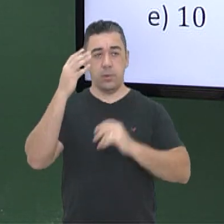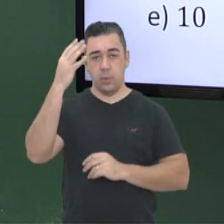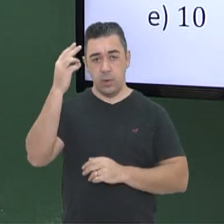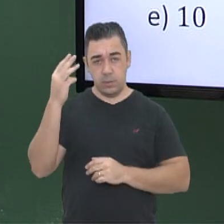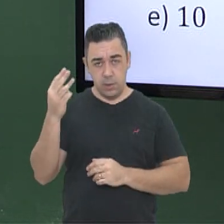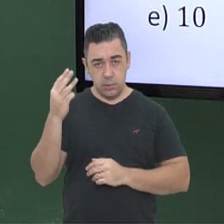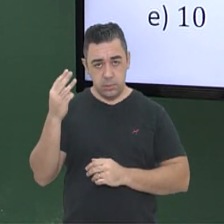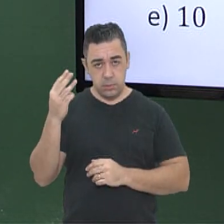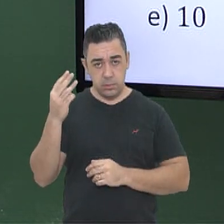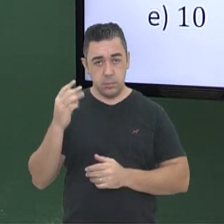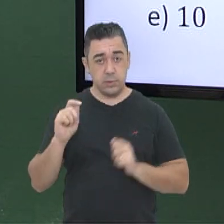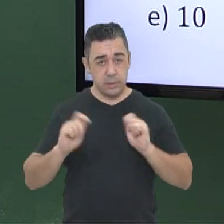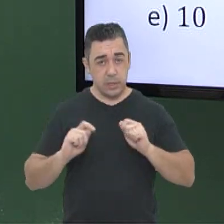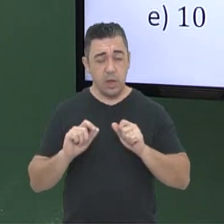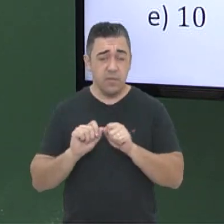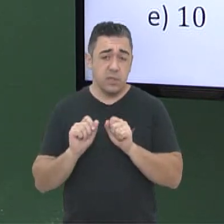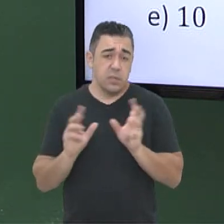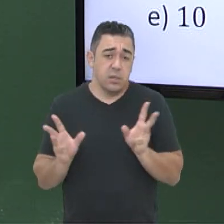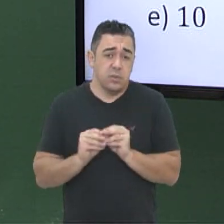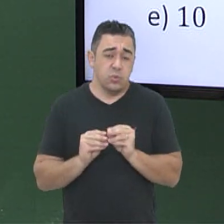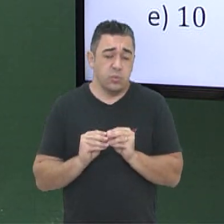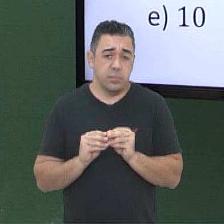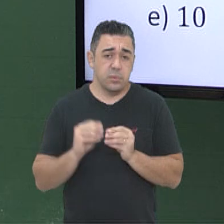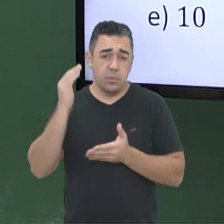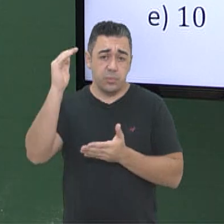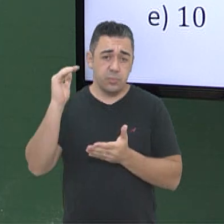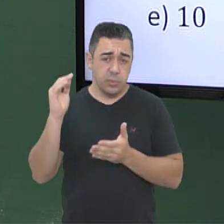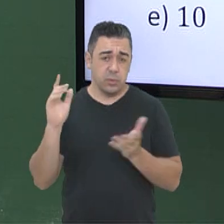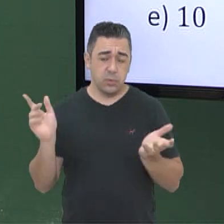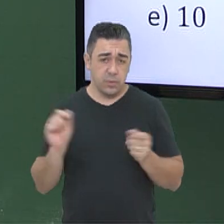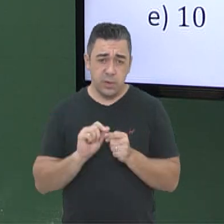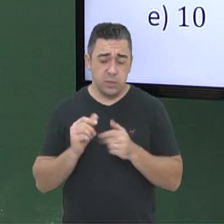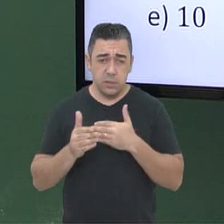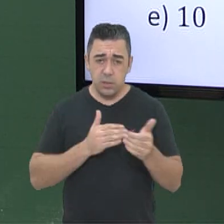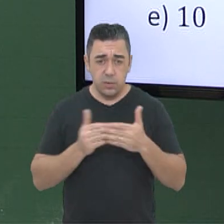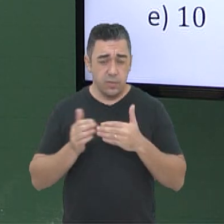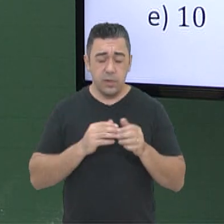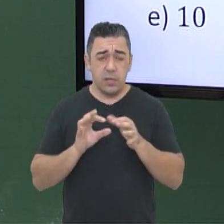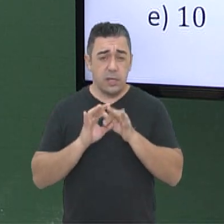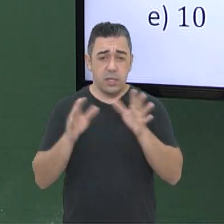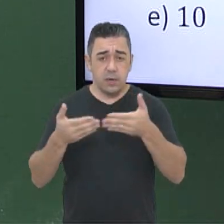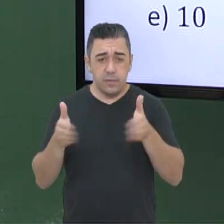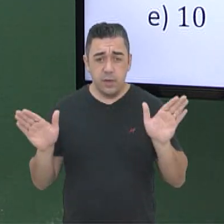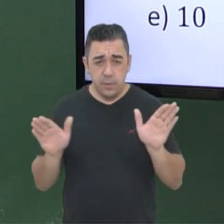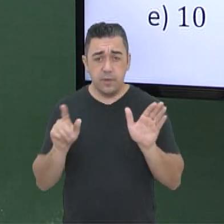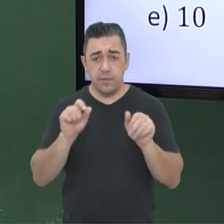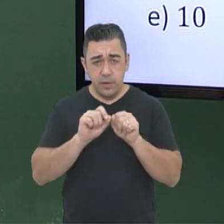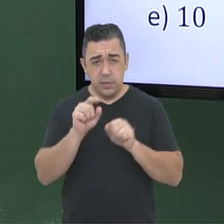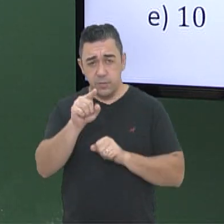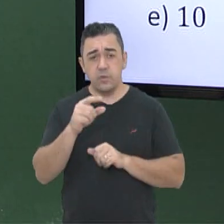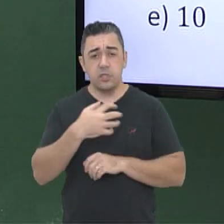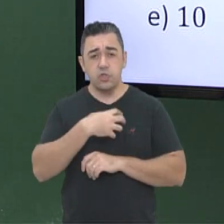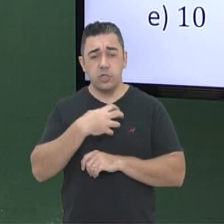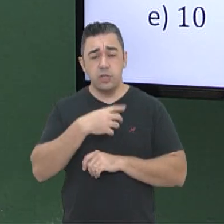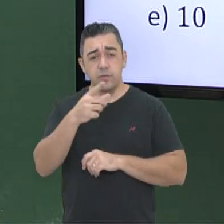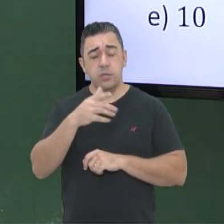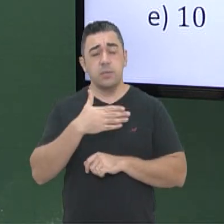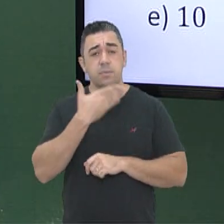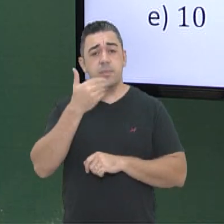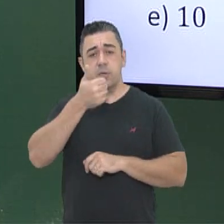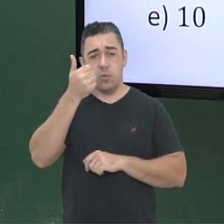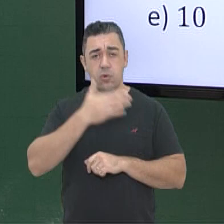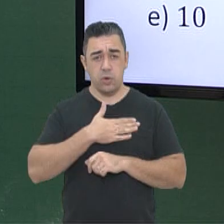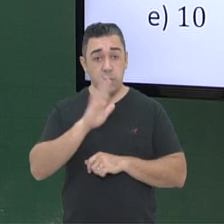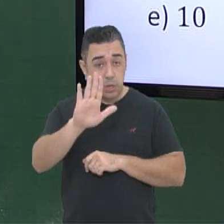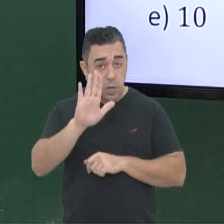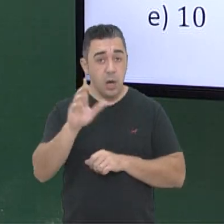4/3, e simplifico um com o outro. Então, tanto faz, tá? A resolução é aberta, pode fazer da forma que você achar melhor, e eu